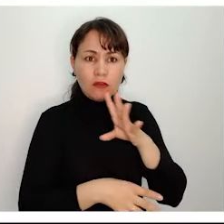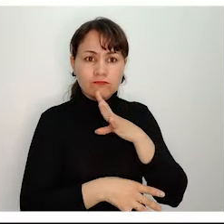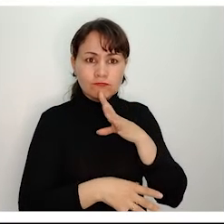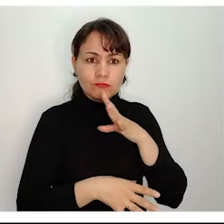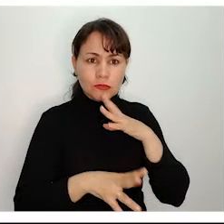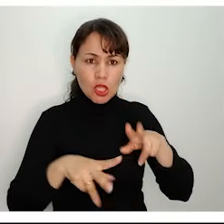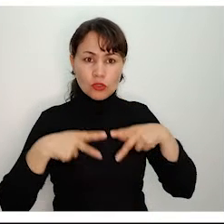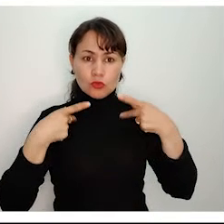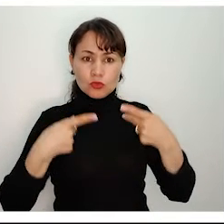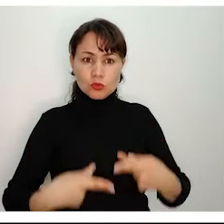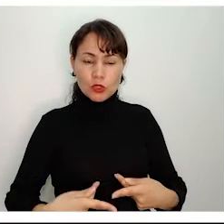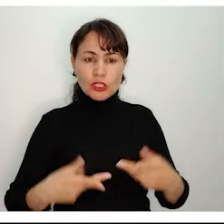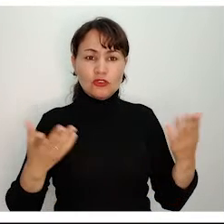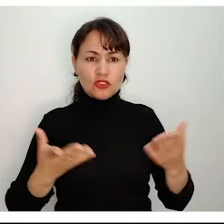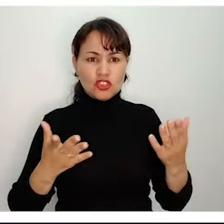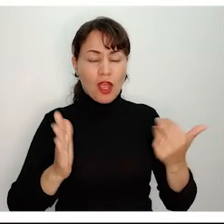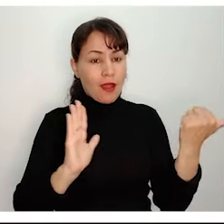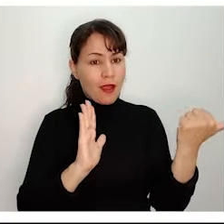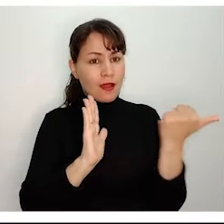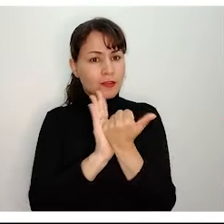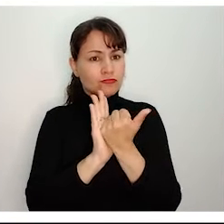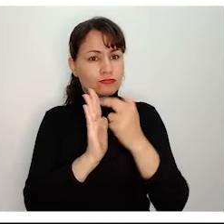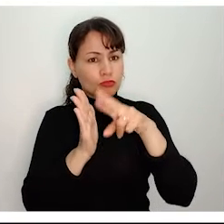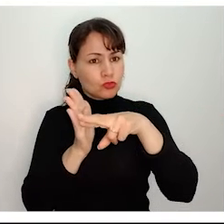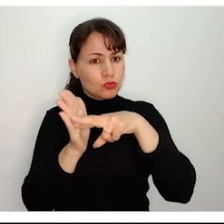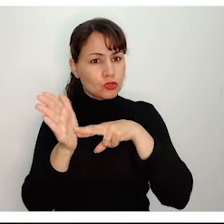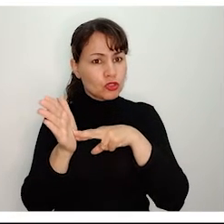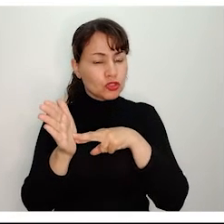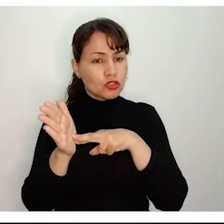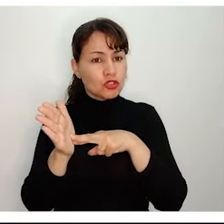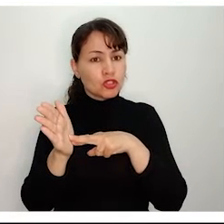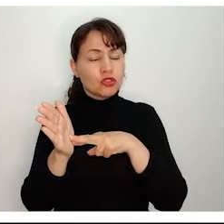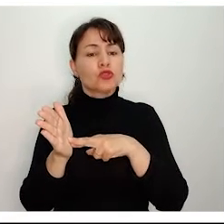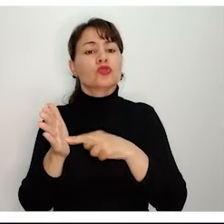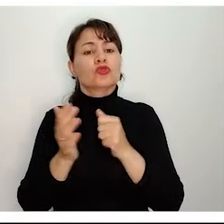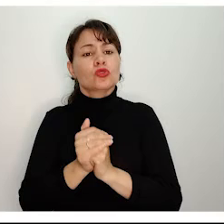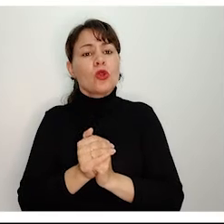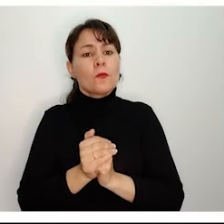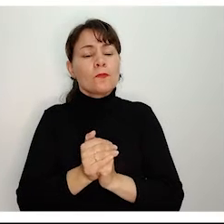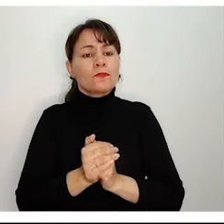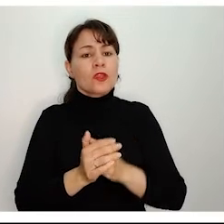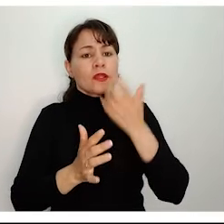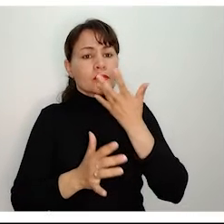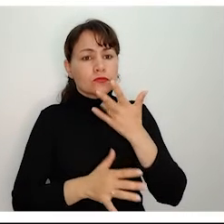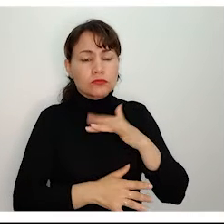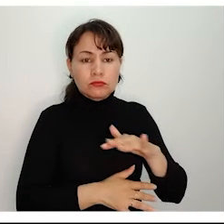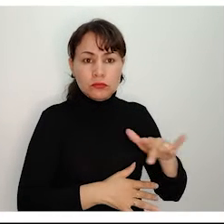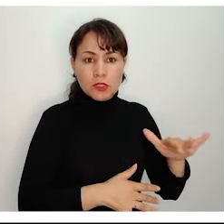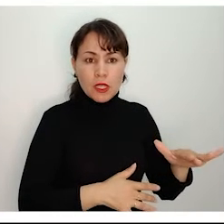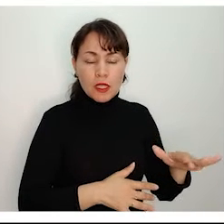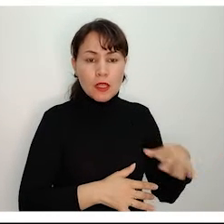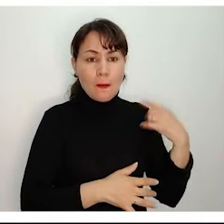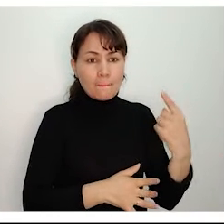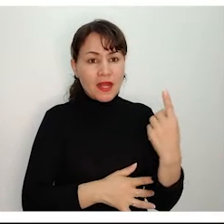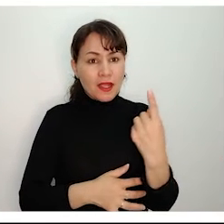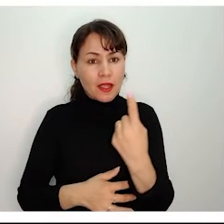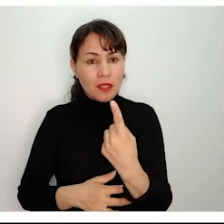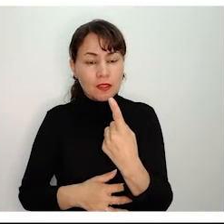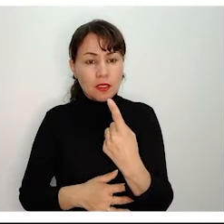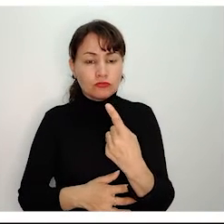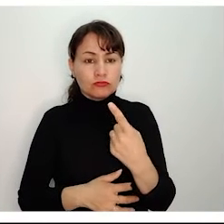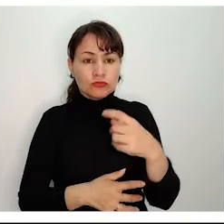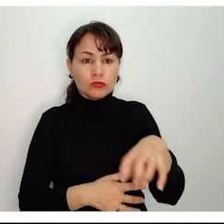que já é conhecida da humanidade, que está inclusive registrada nas atuais carteirinhas de vacina brasileiras.